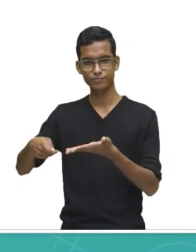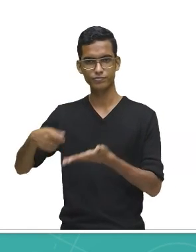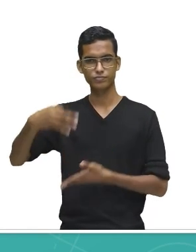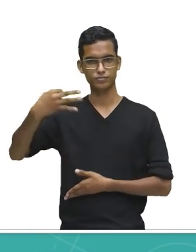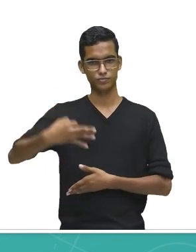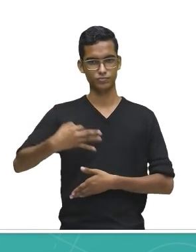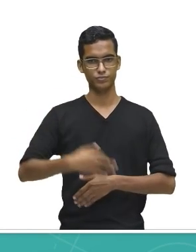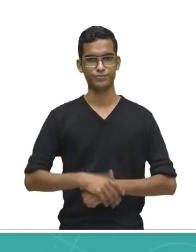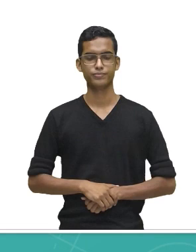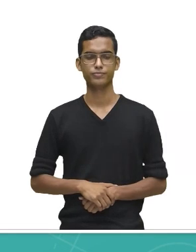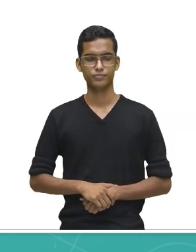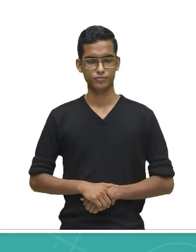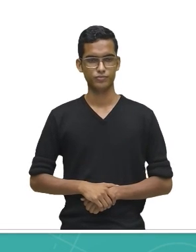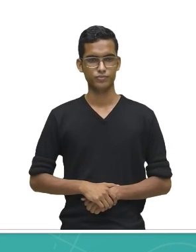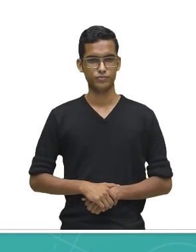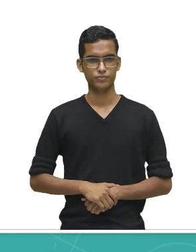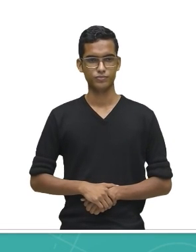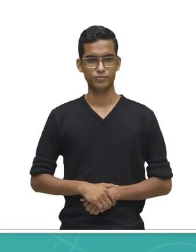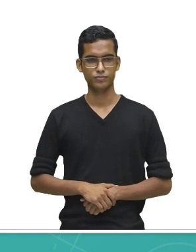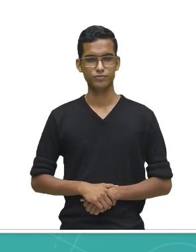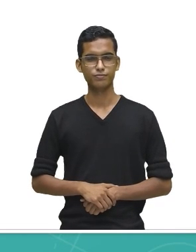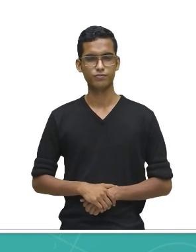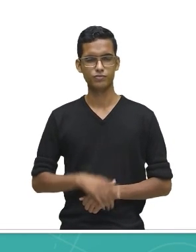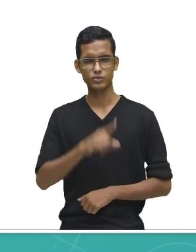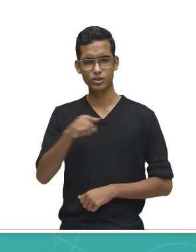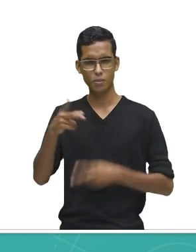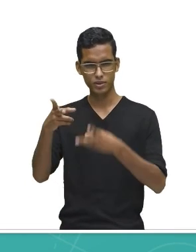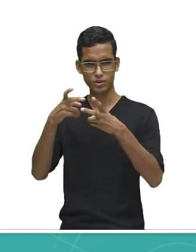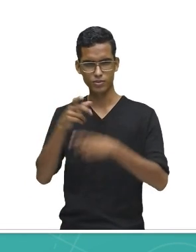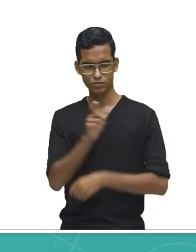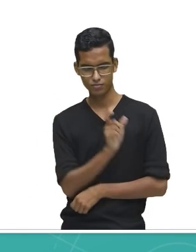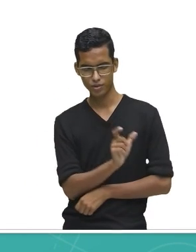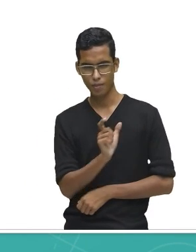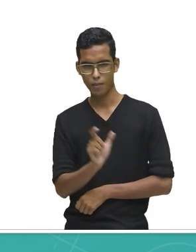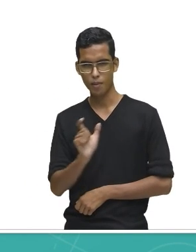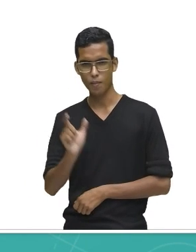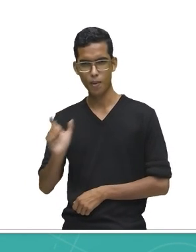que está marcada, está com letra